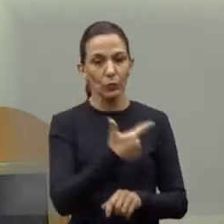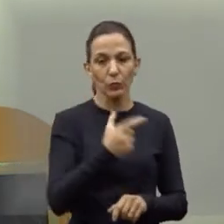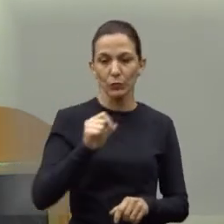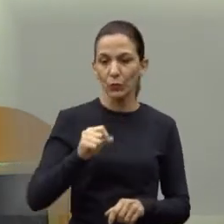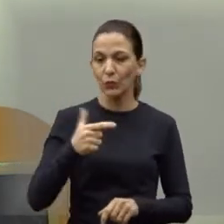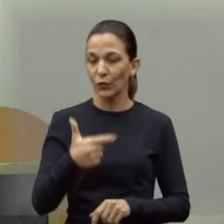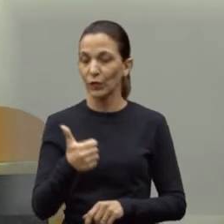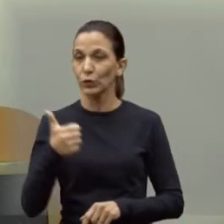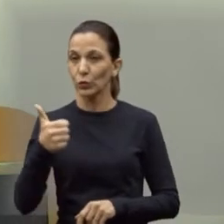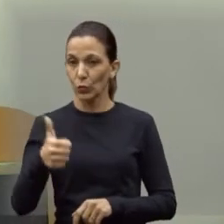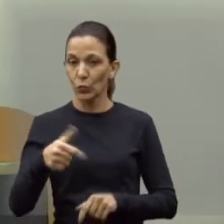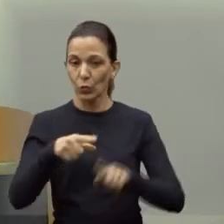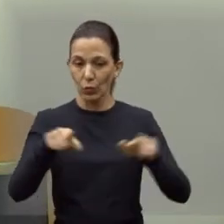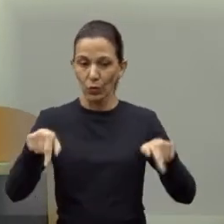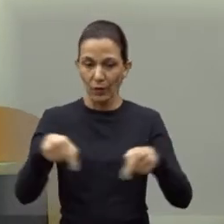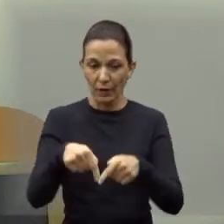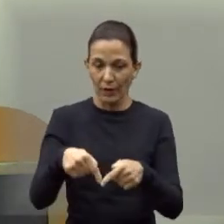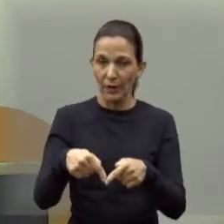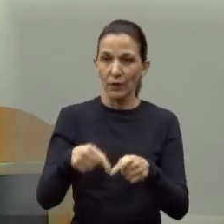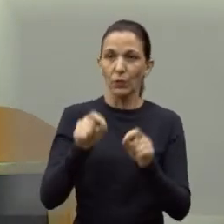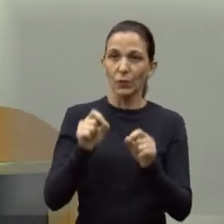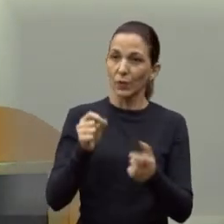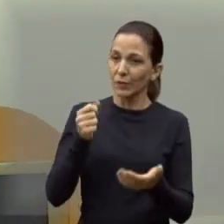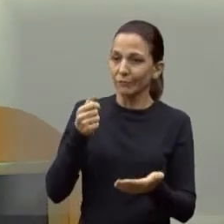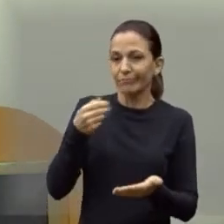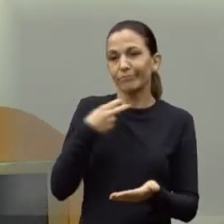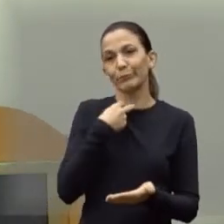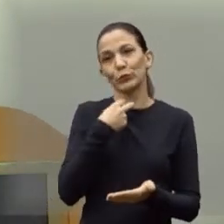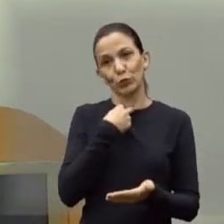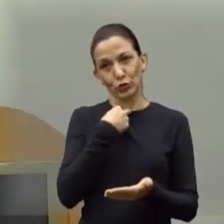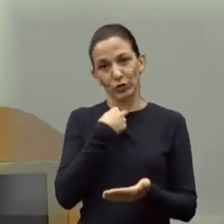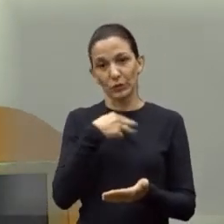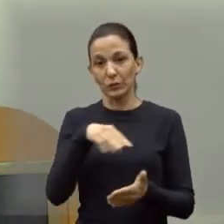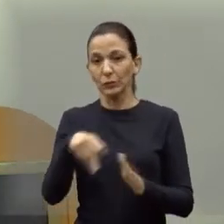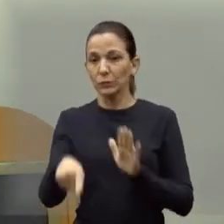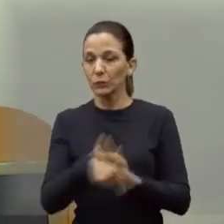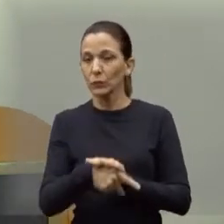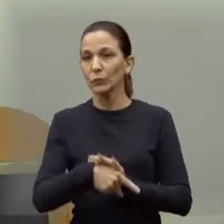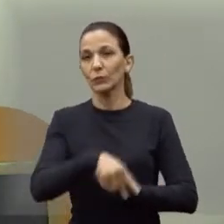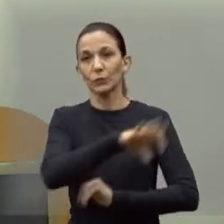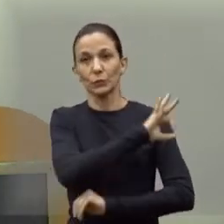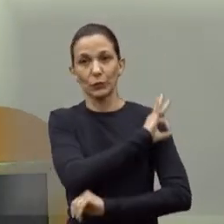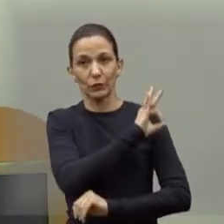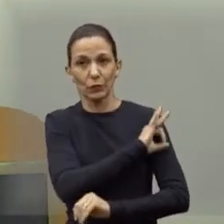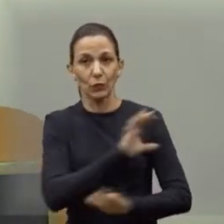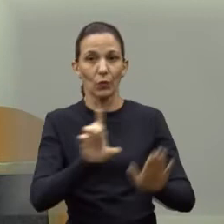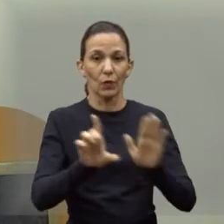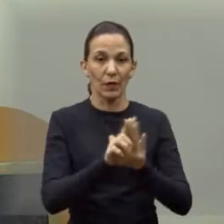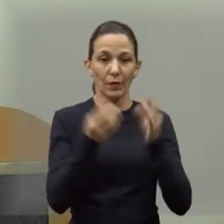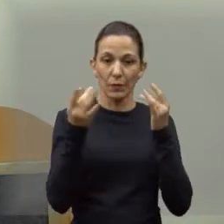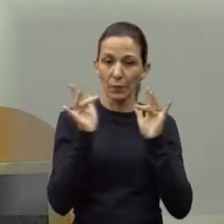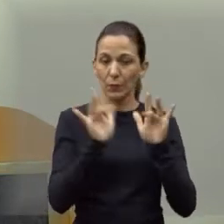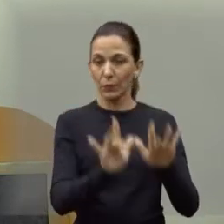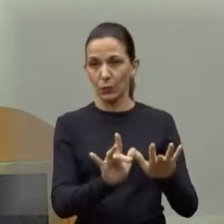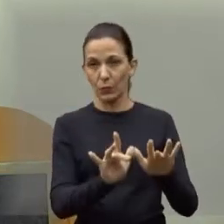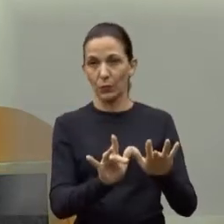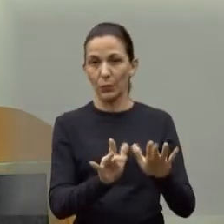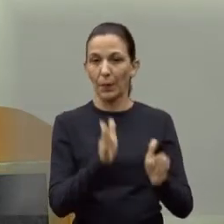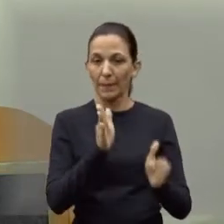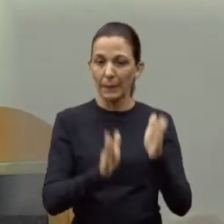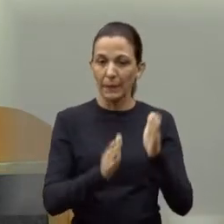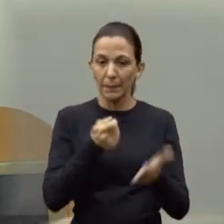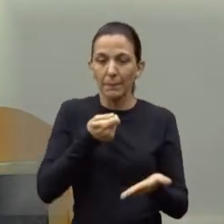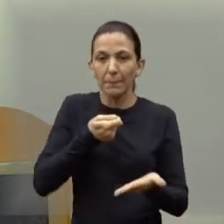2021, em um terreno que ainda não podia ser considerado de sua propriedade, de acordo com a lei do abandono, pois o prazo